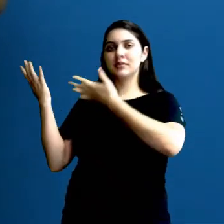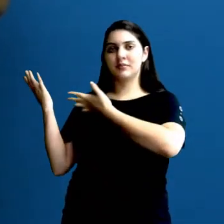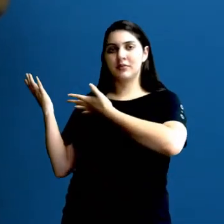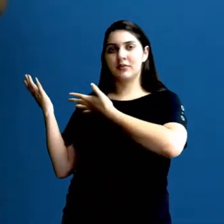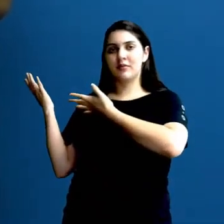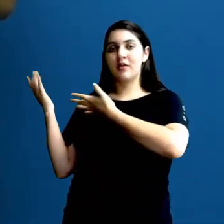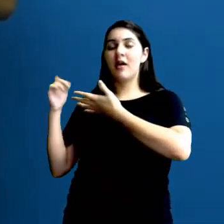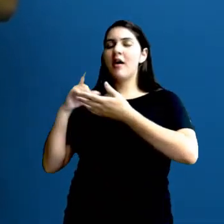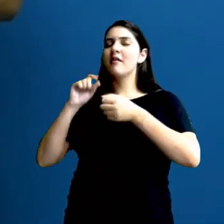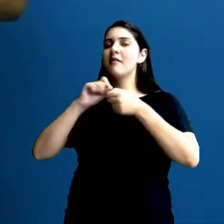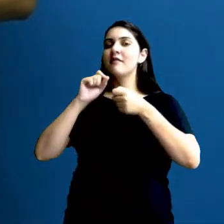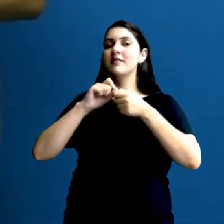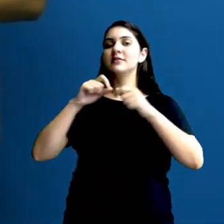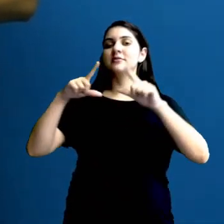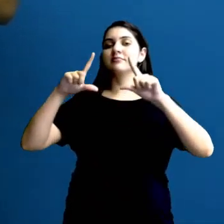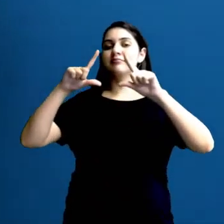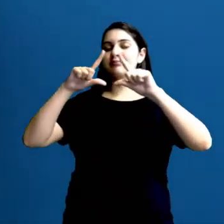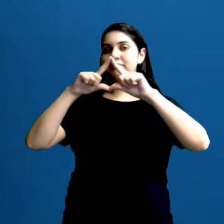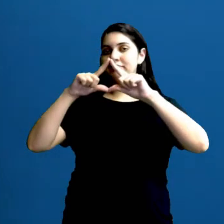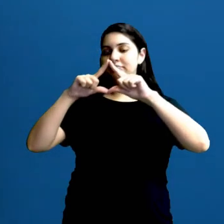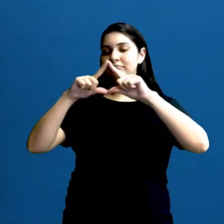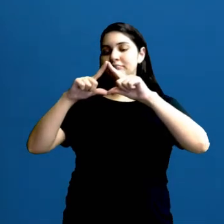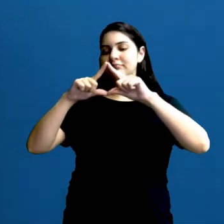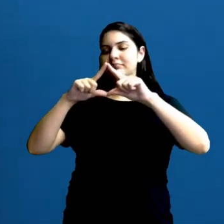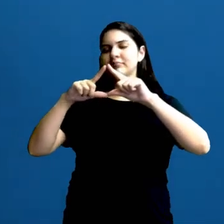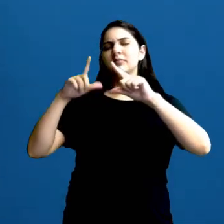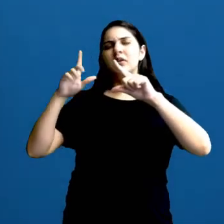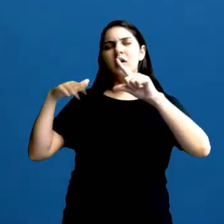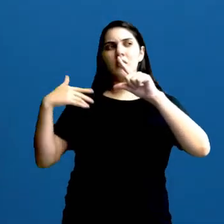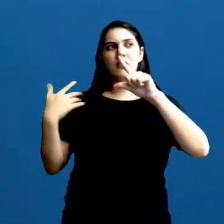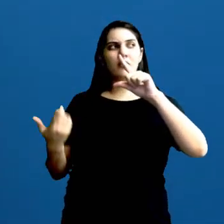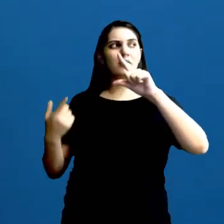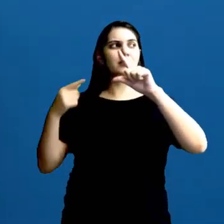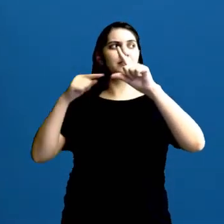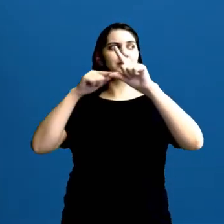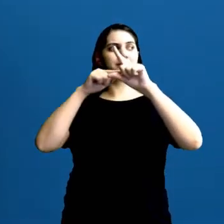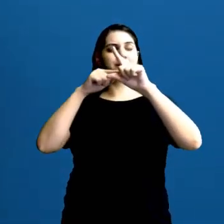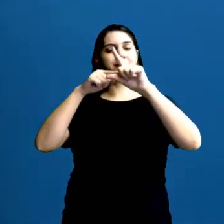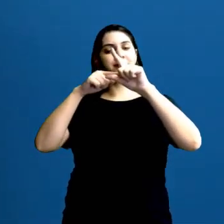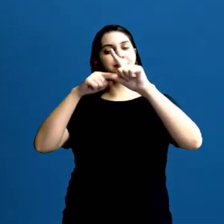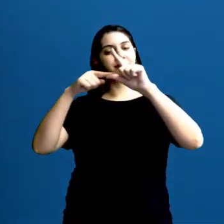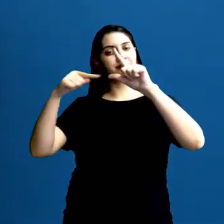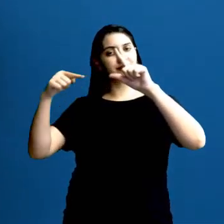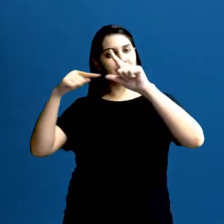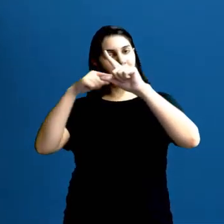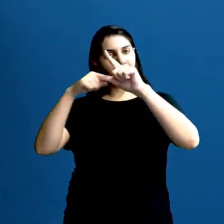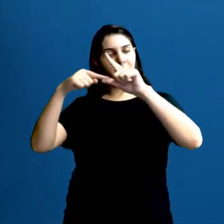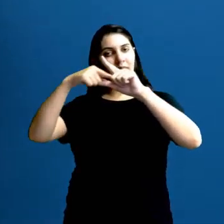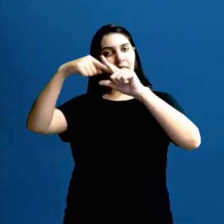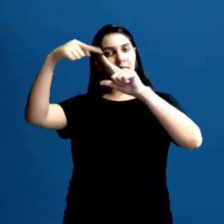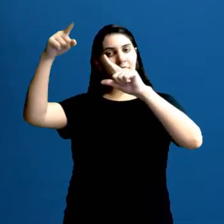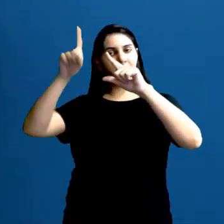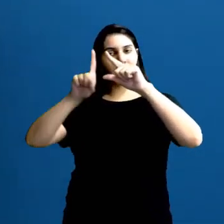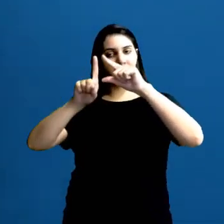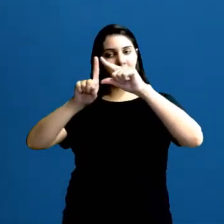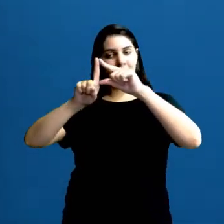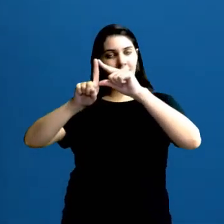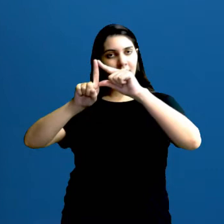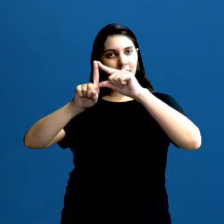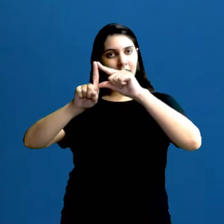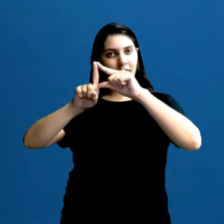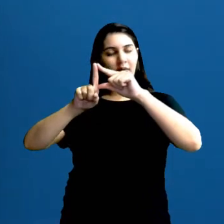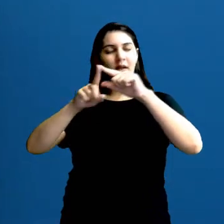vou traçar aqui um triângulo. Então, eu parto daqui, faço um desenho e venho para